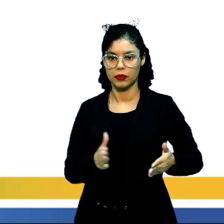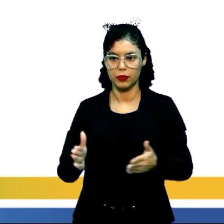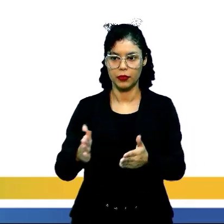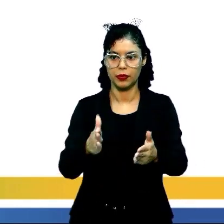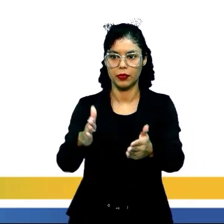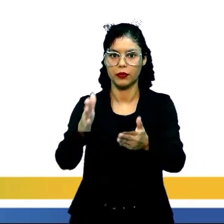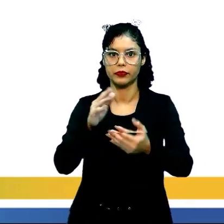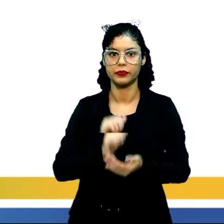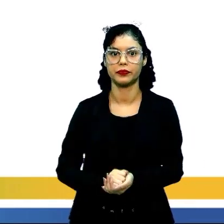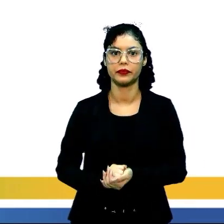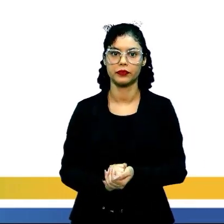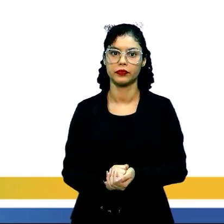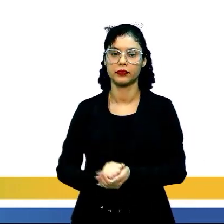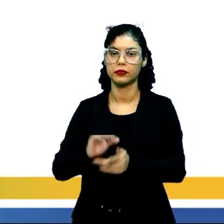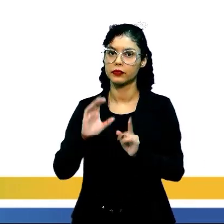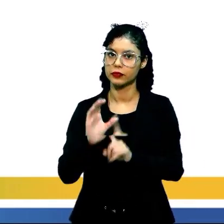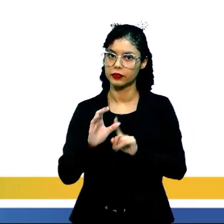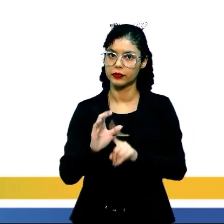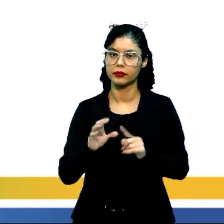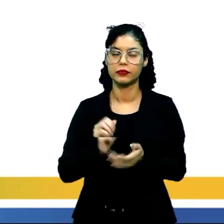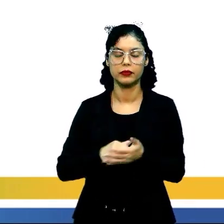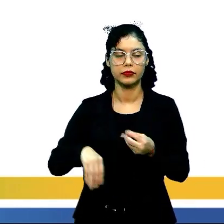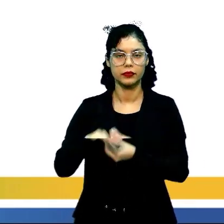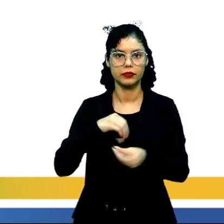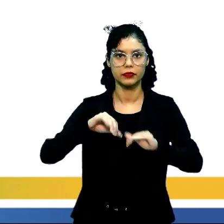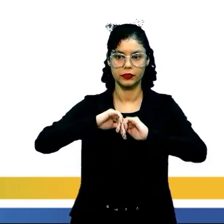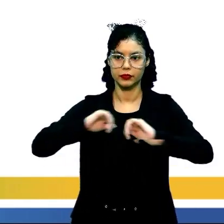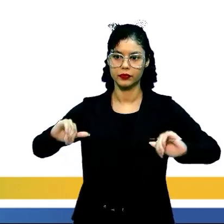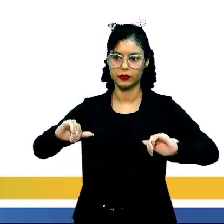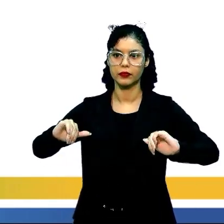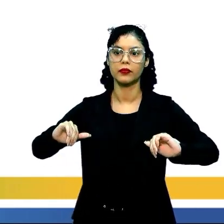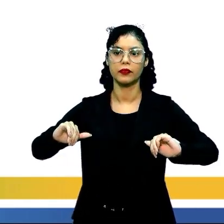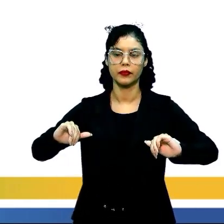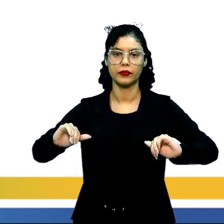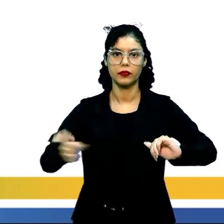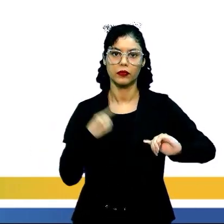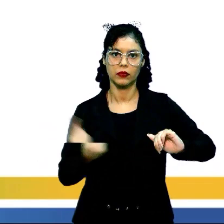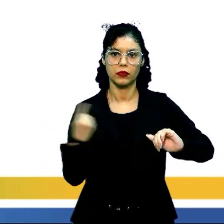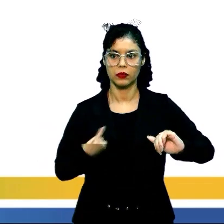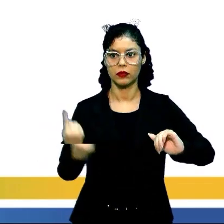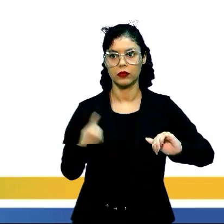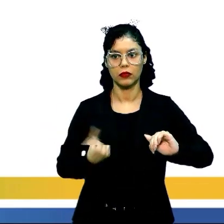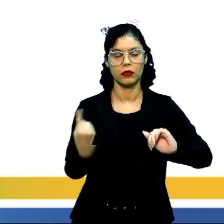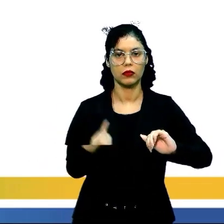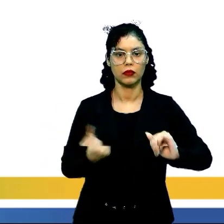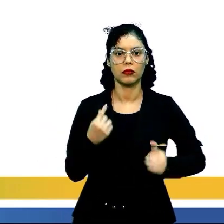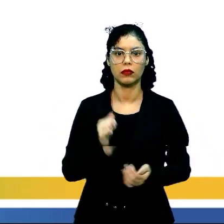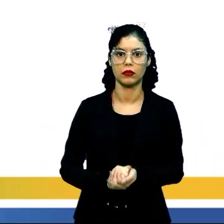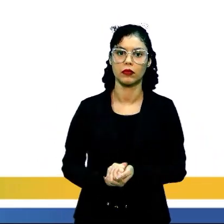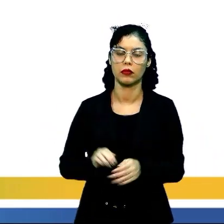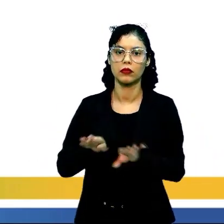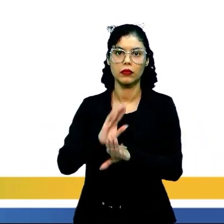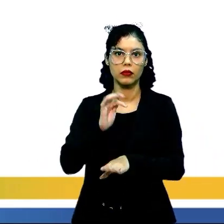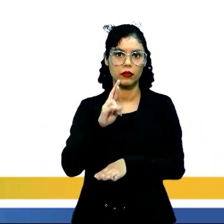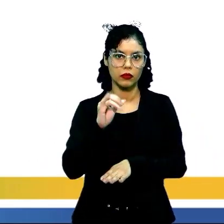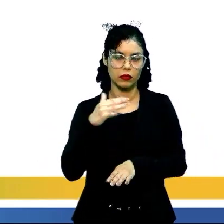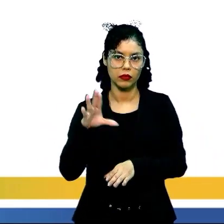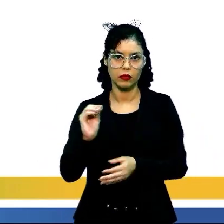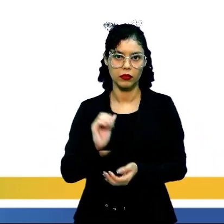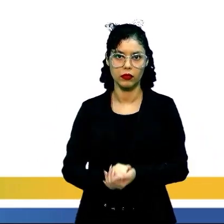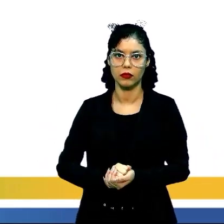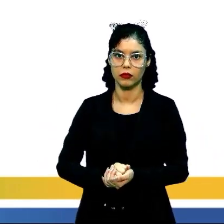mistura. Centrifugação, eu vou ter uma mistura separada por um processo rotacional. Catação, eu tenho que